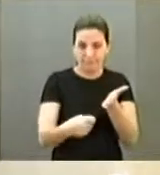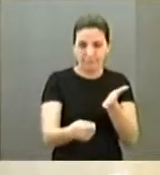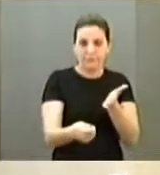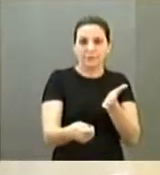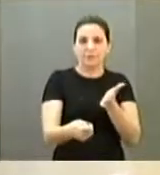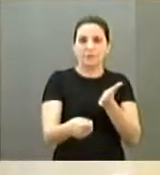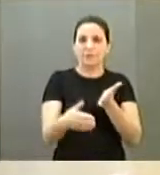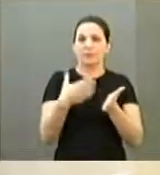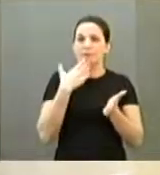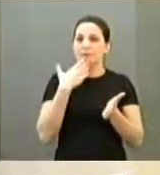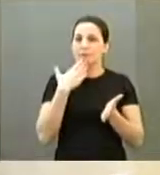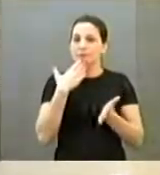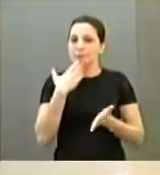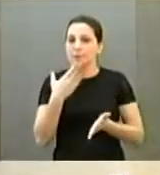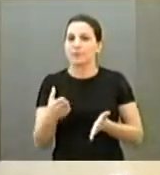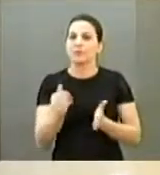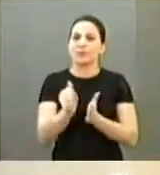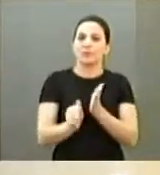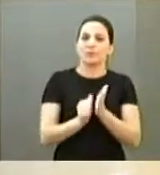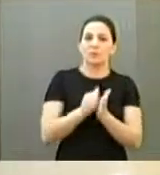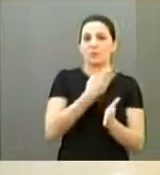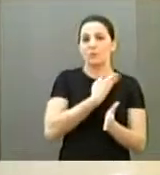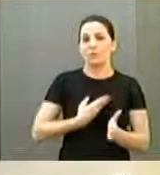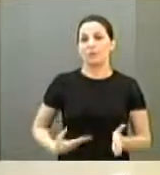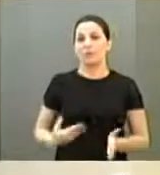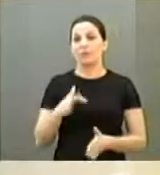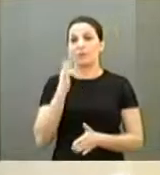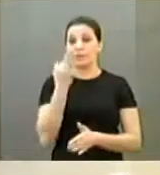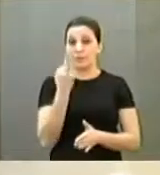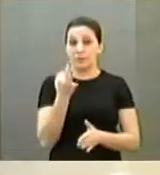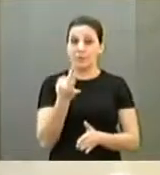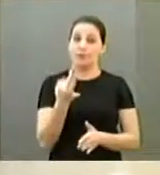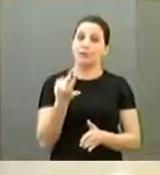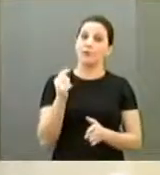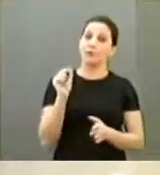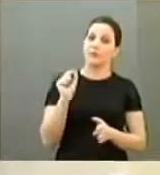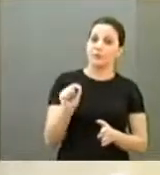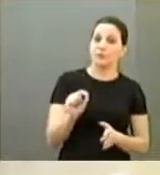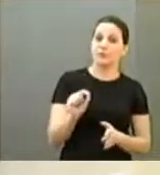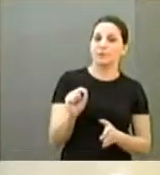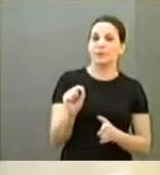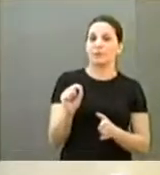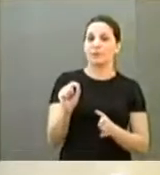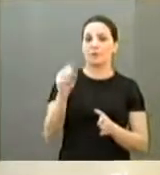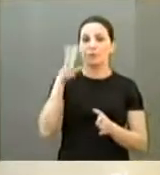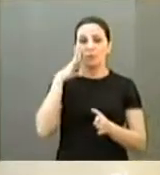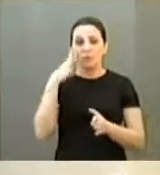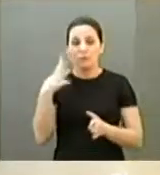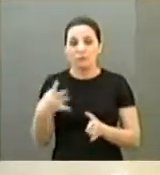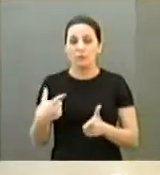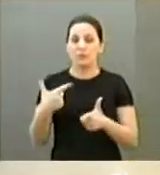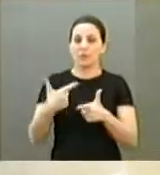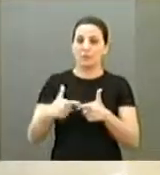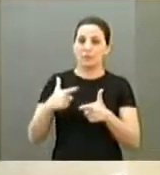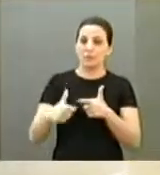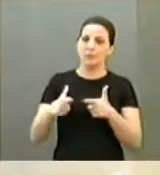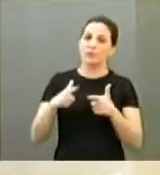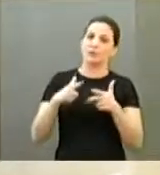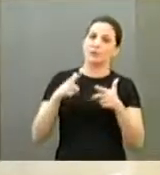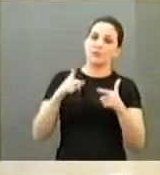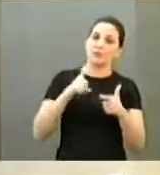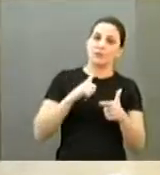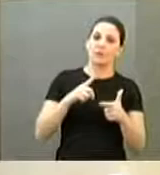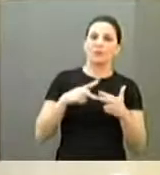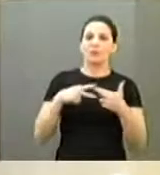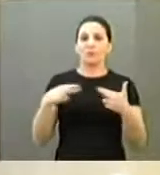uma reivindicação de Araraquara ao governo federal para que possa resolver essa situação. Tem questões burocráticas, tem